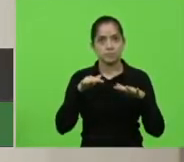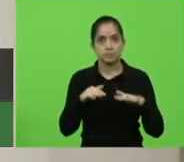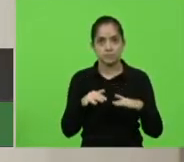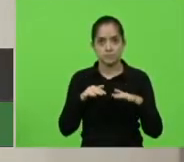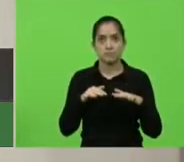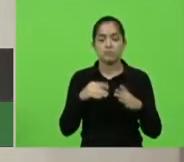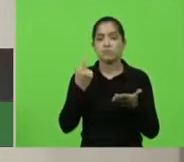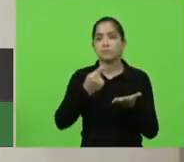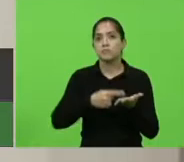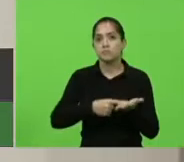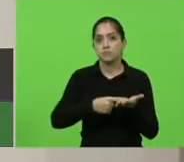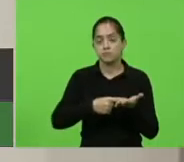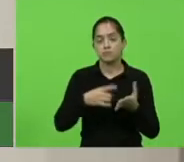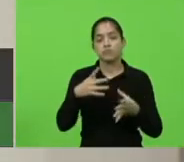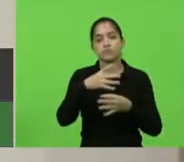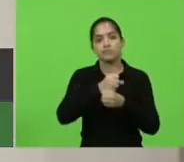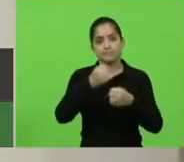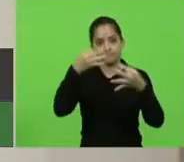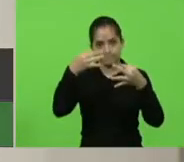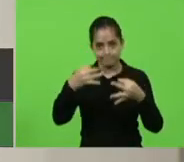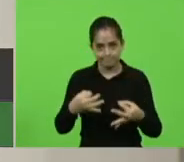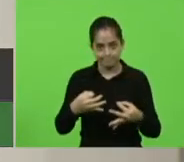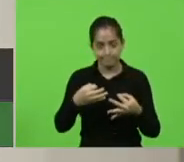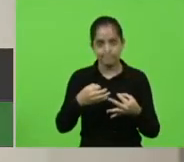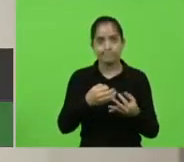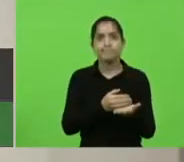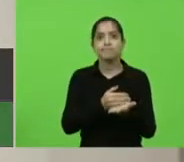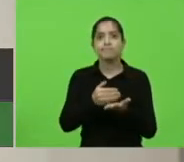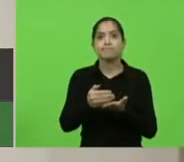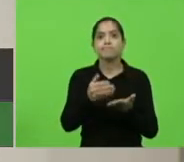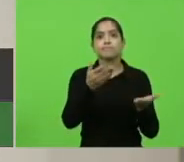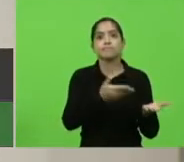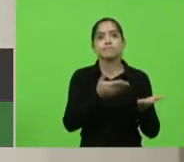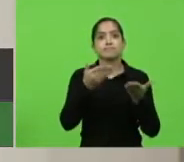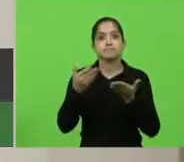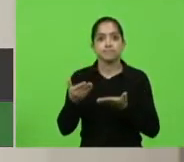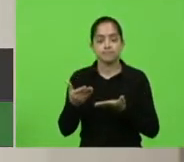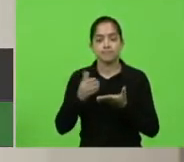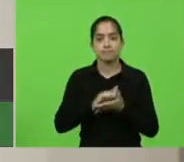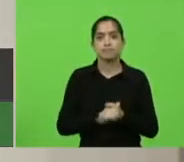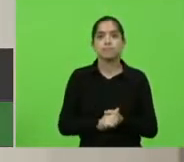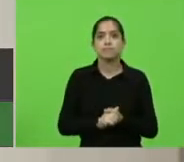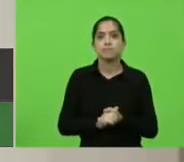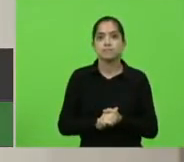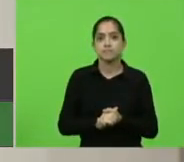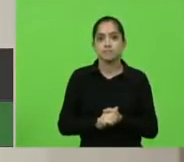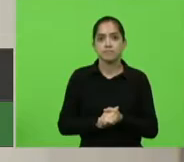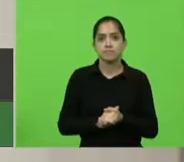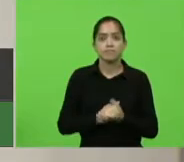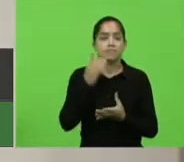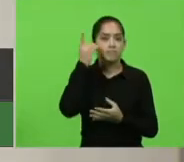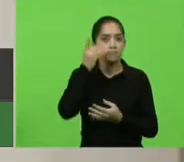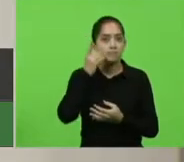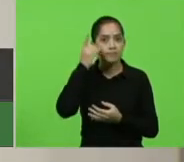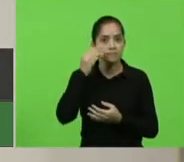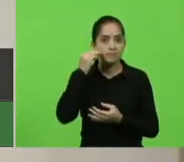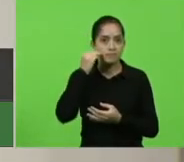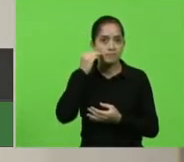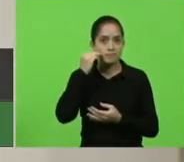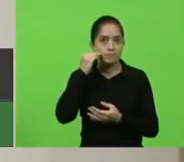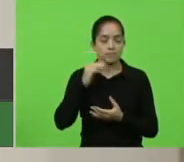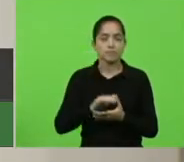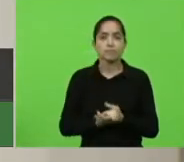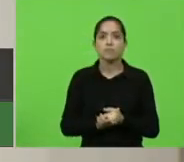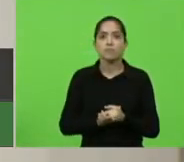sessão ordinária. Havendo quórum regimental, o senhor presidente declarou abertos os trabalhos e convidou a senhora deputada Marlene Fengler